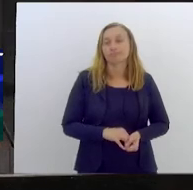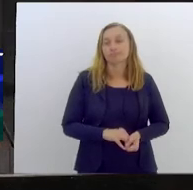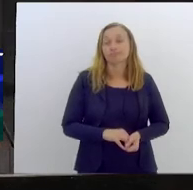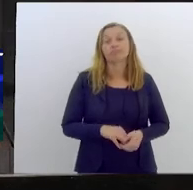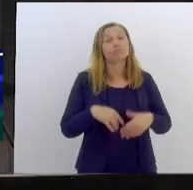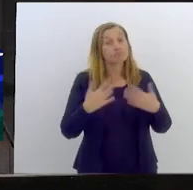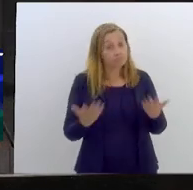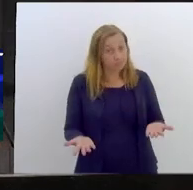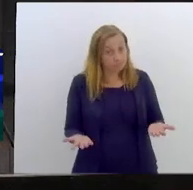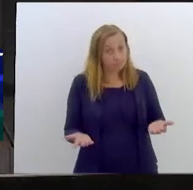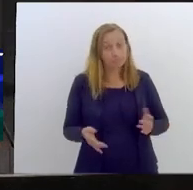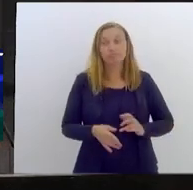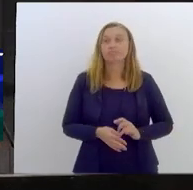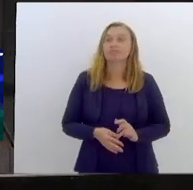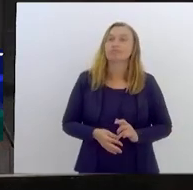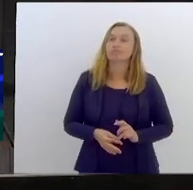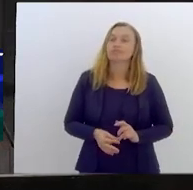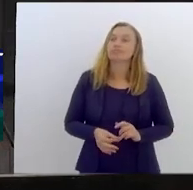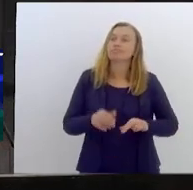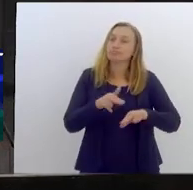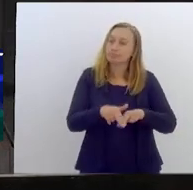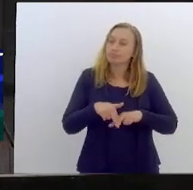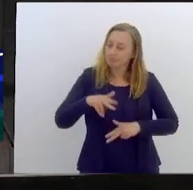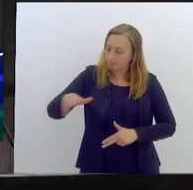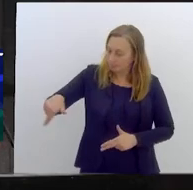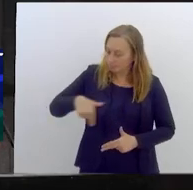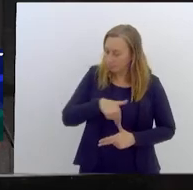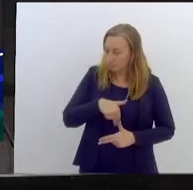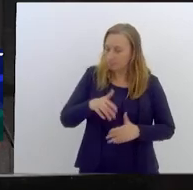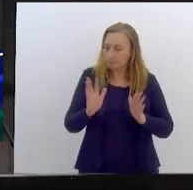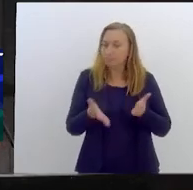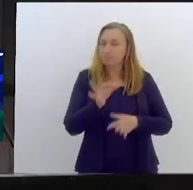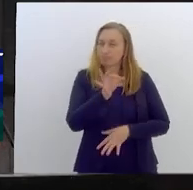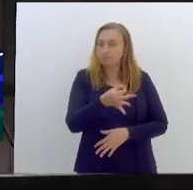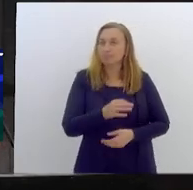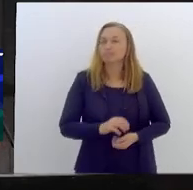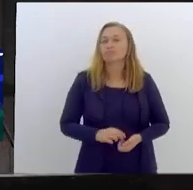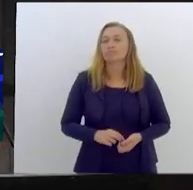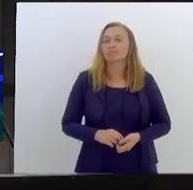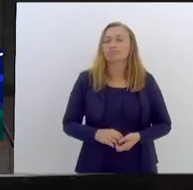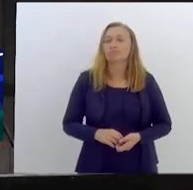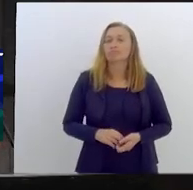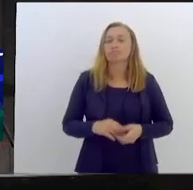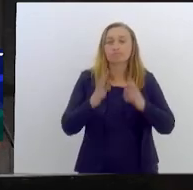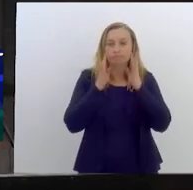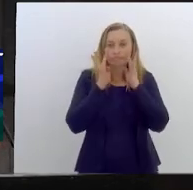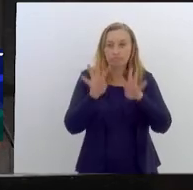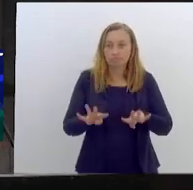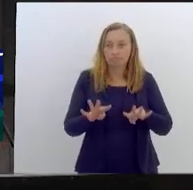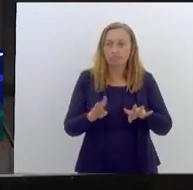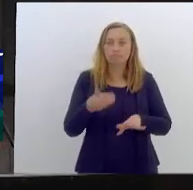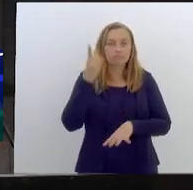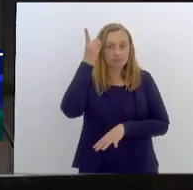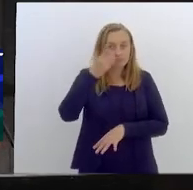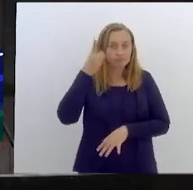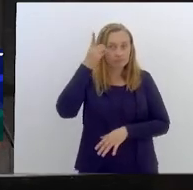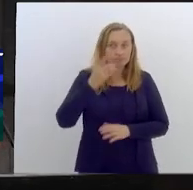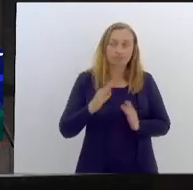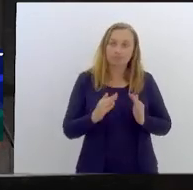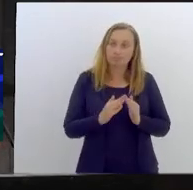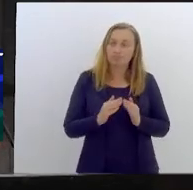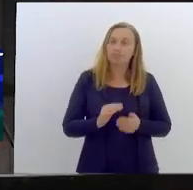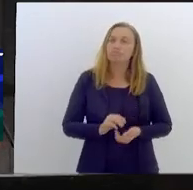Então, o motivo de eu estar aqui hoje é justamente para chamar a atenção dos deputados dessa